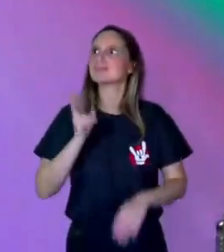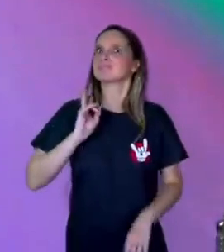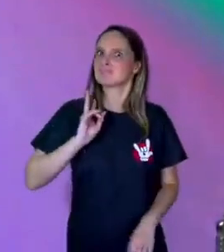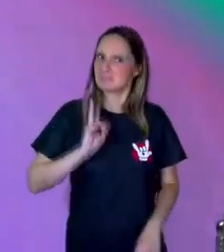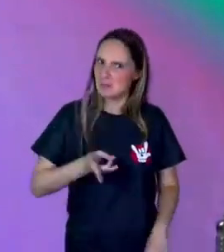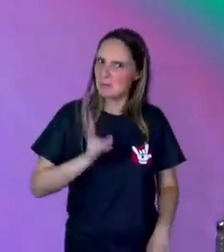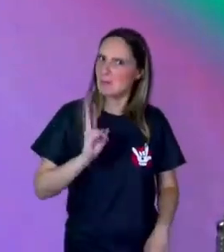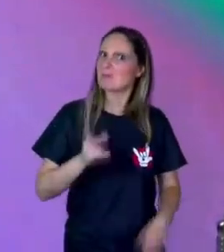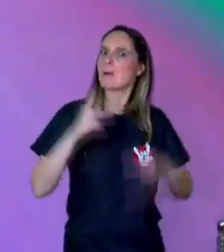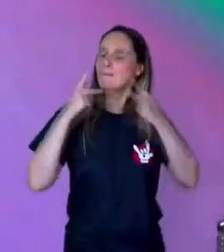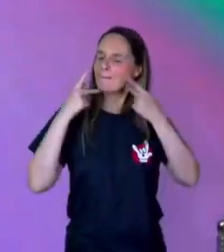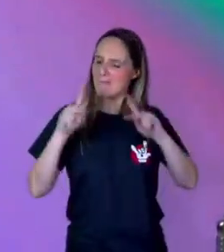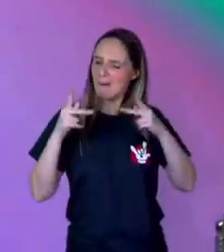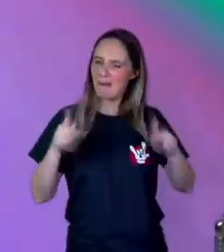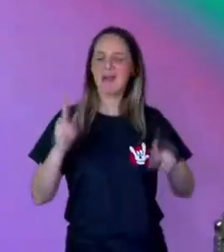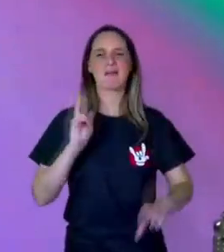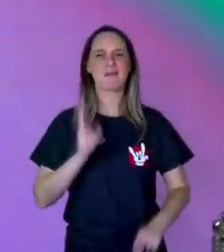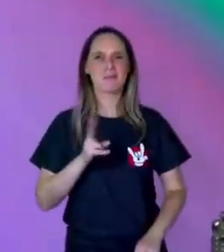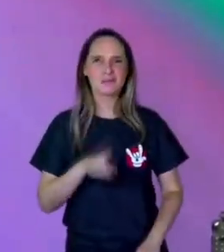Porque em 15 minutos eles dizem tudo.